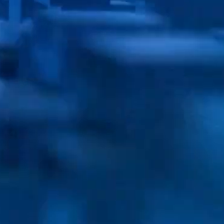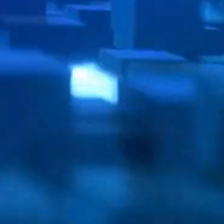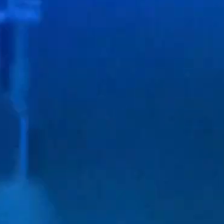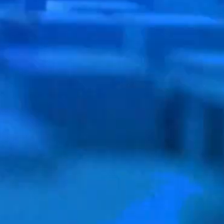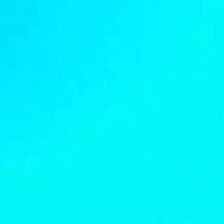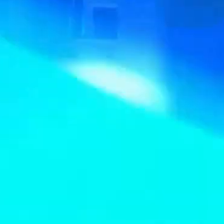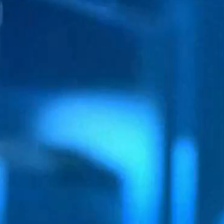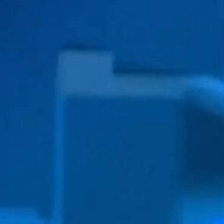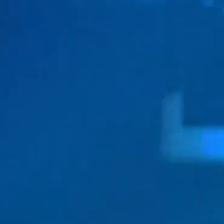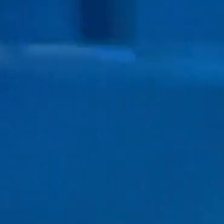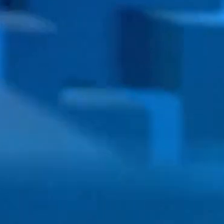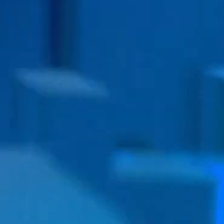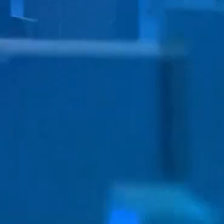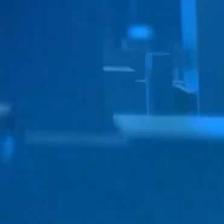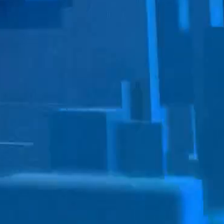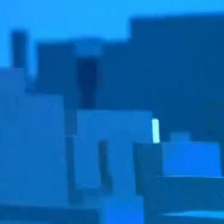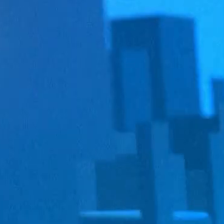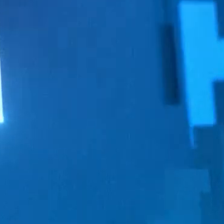Música